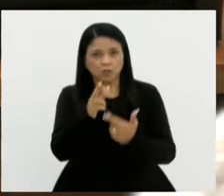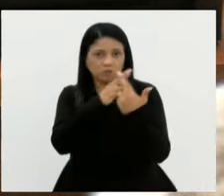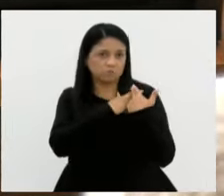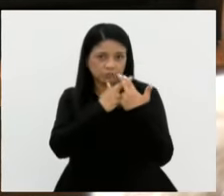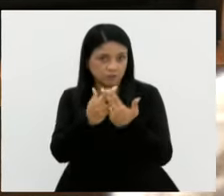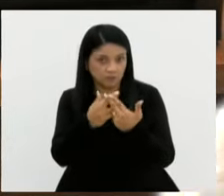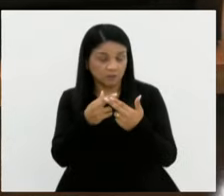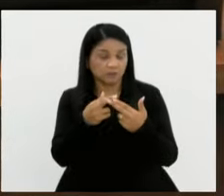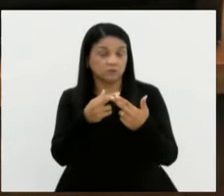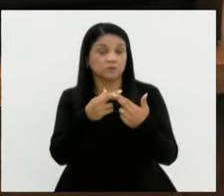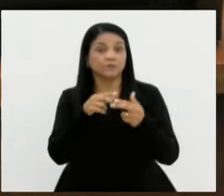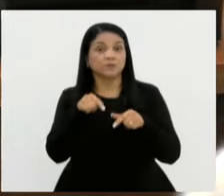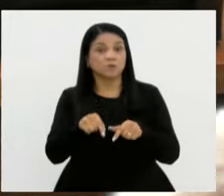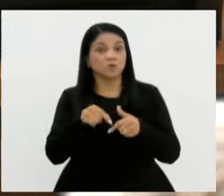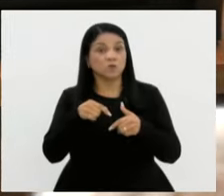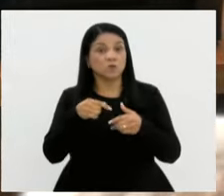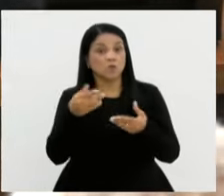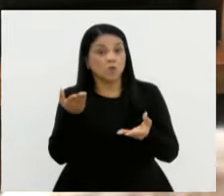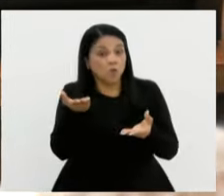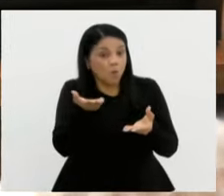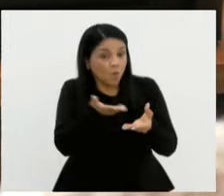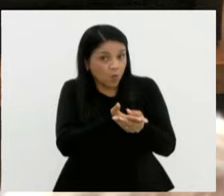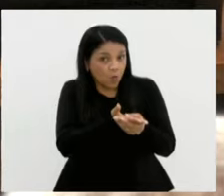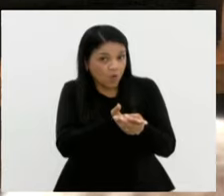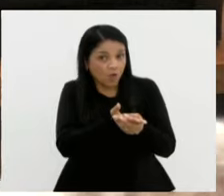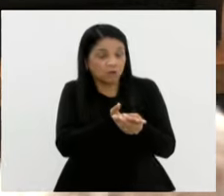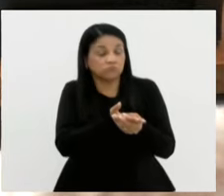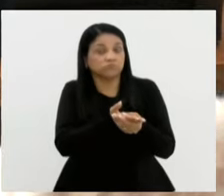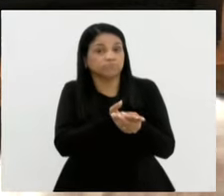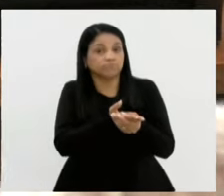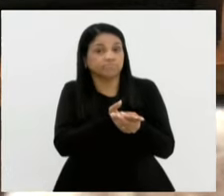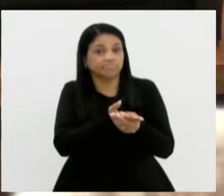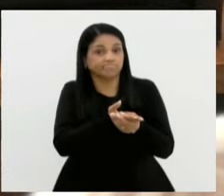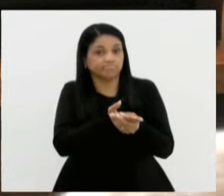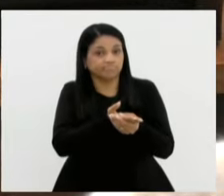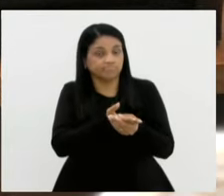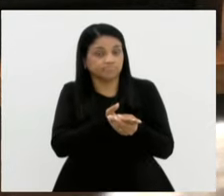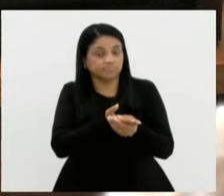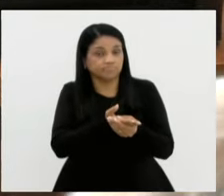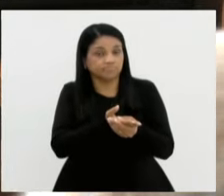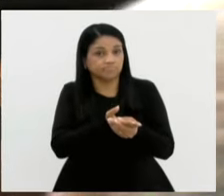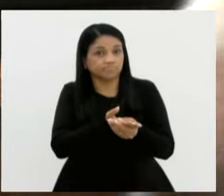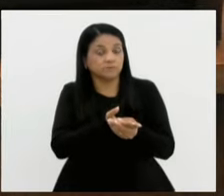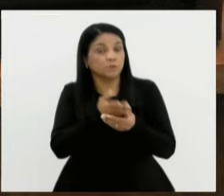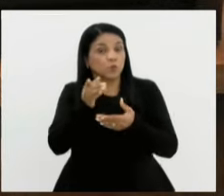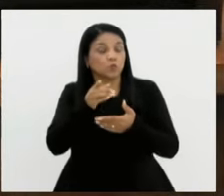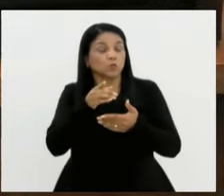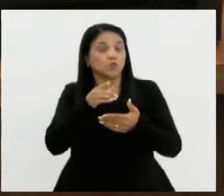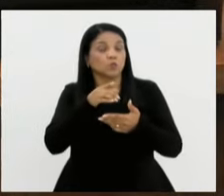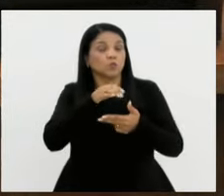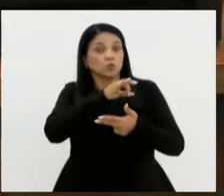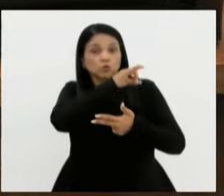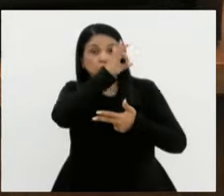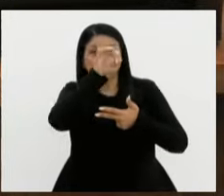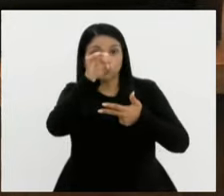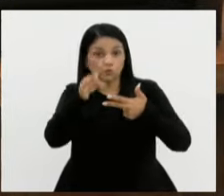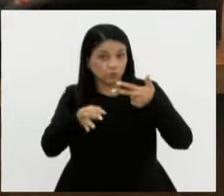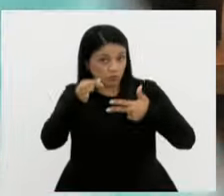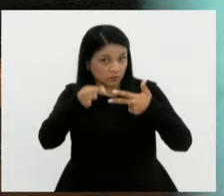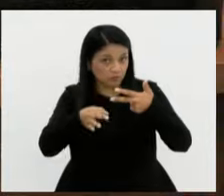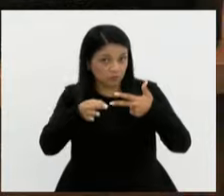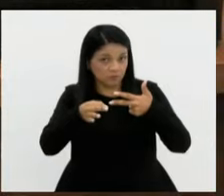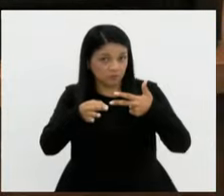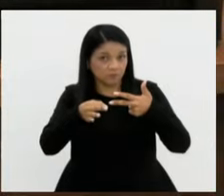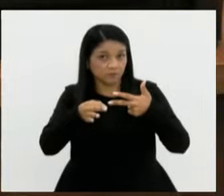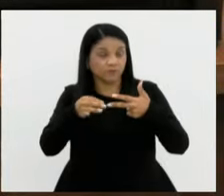Até porque este processo está sendo conduzido, muito bem conduzido, pelo judiciário. Ou seja, a deputada